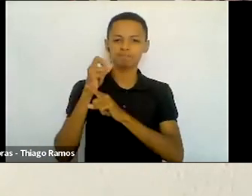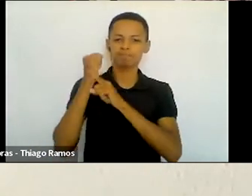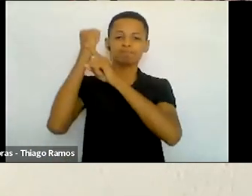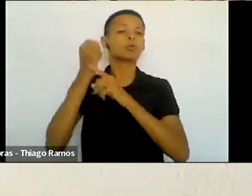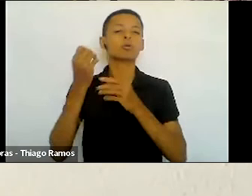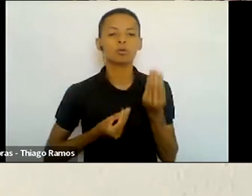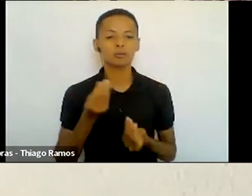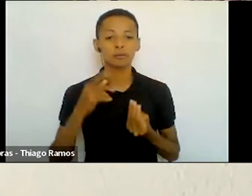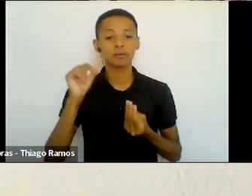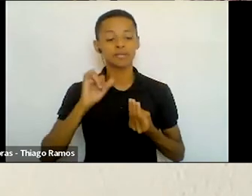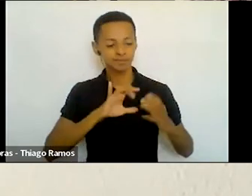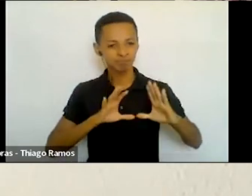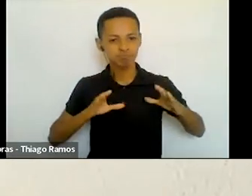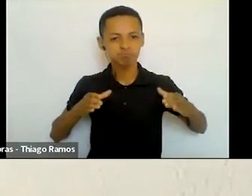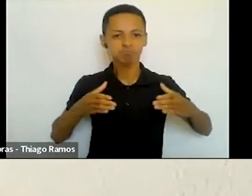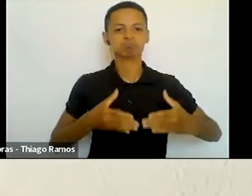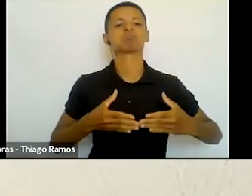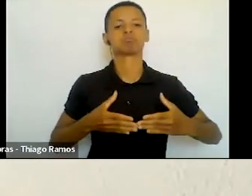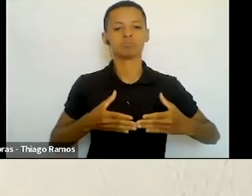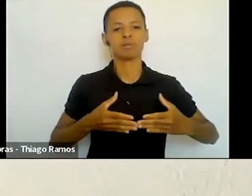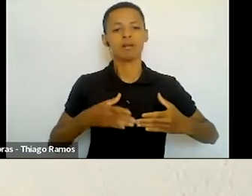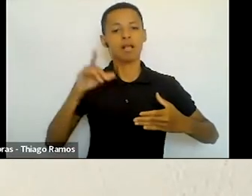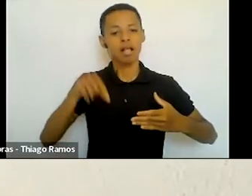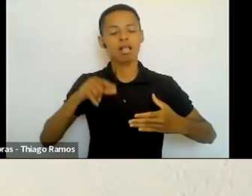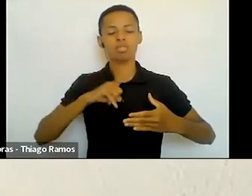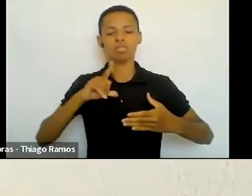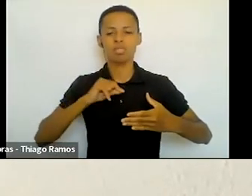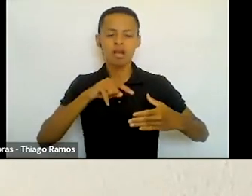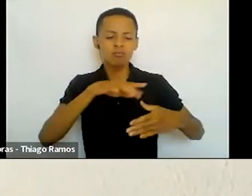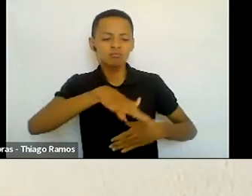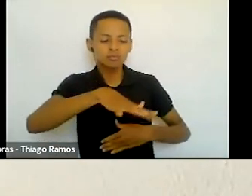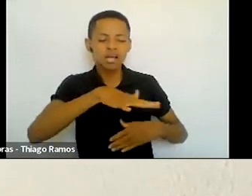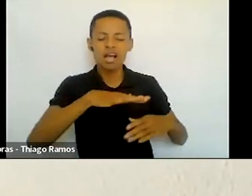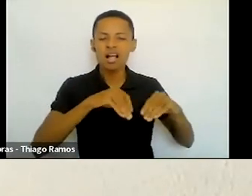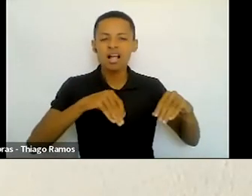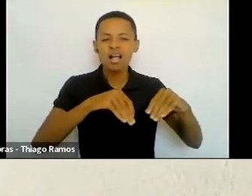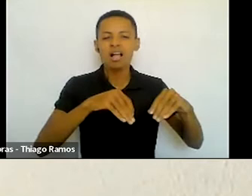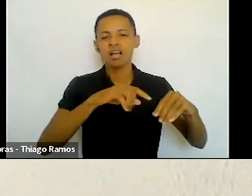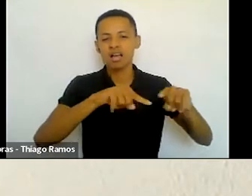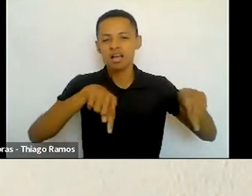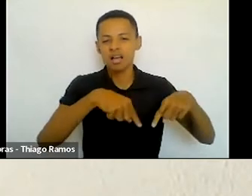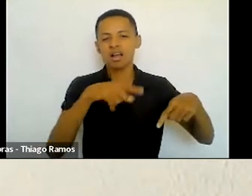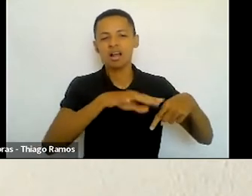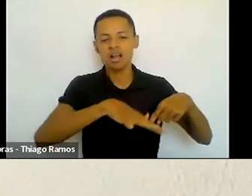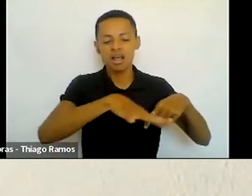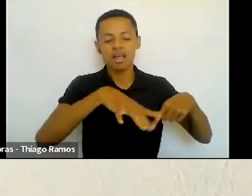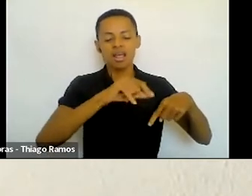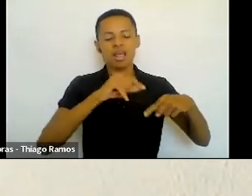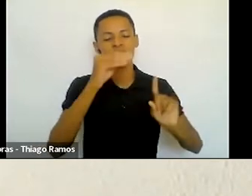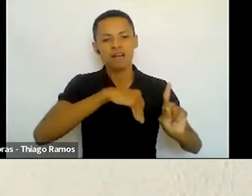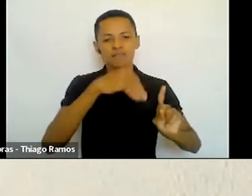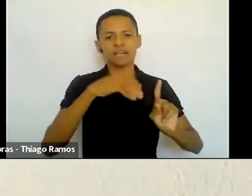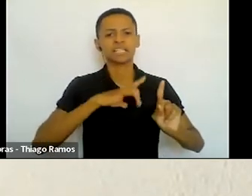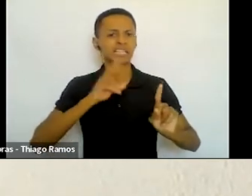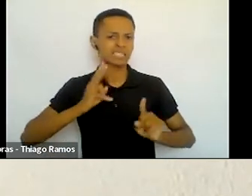forma coletiva. Né, dentro desses territórios vulneráveis, dentro desses territórios que são historicamente atacados no